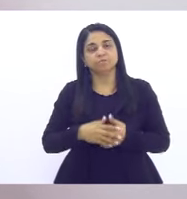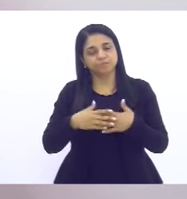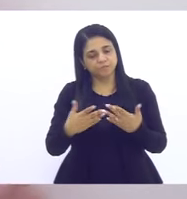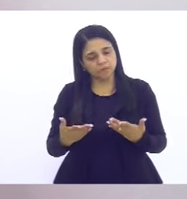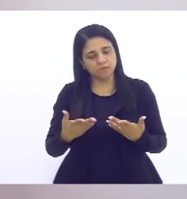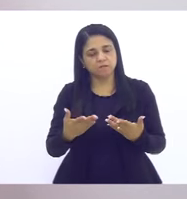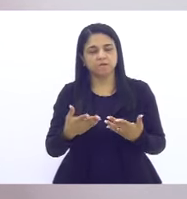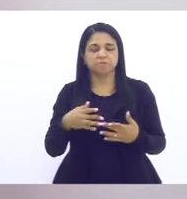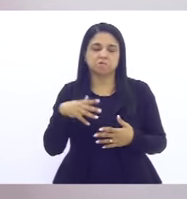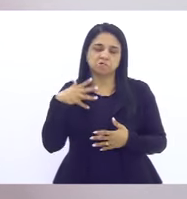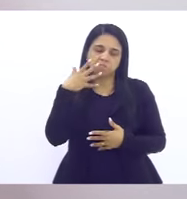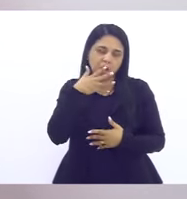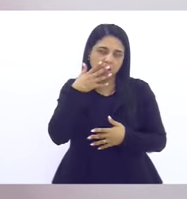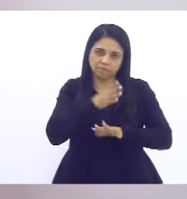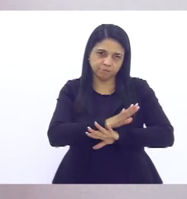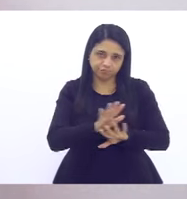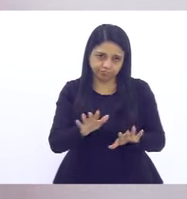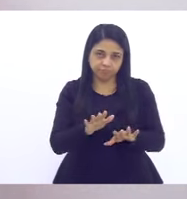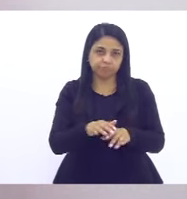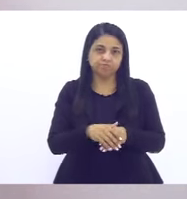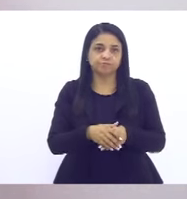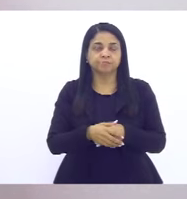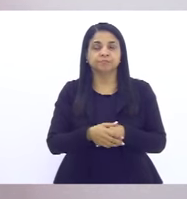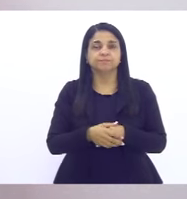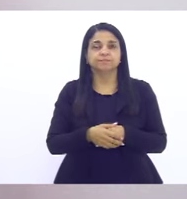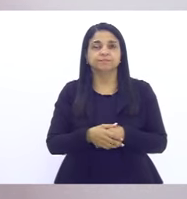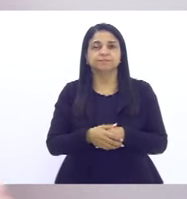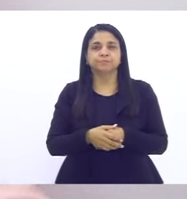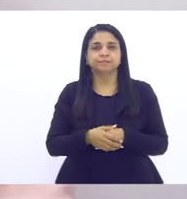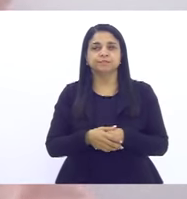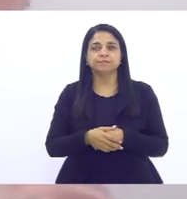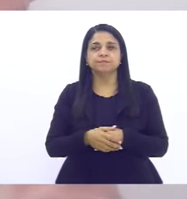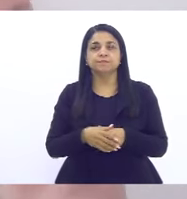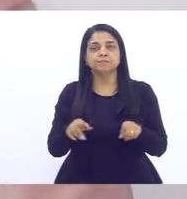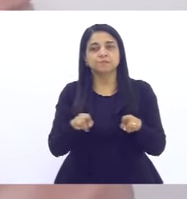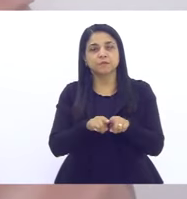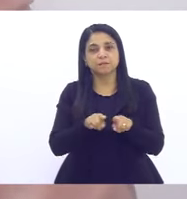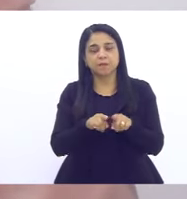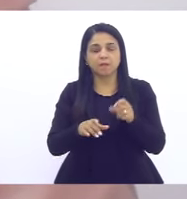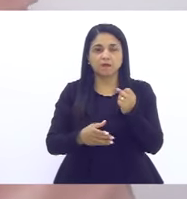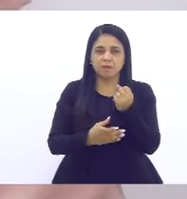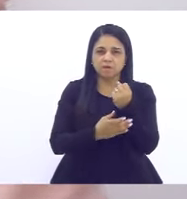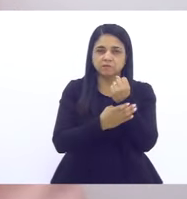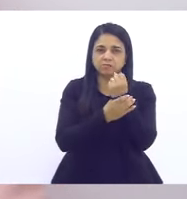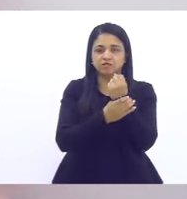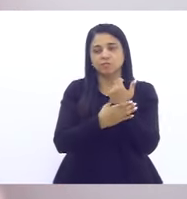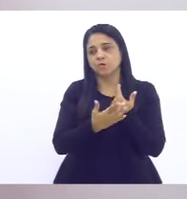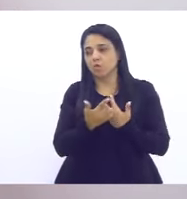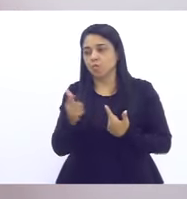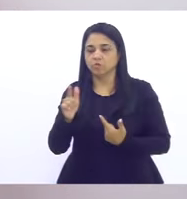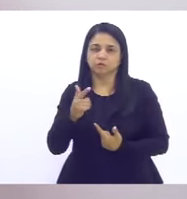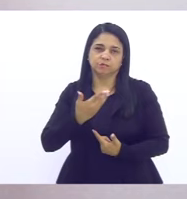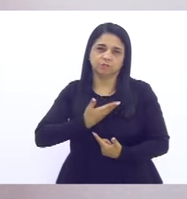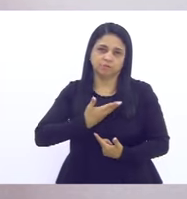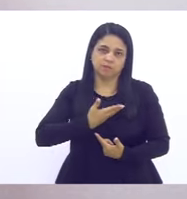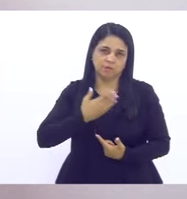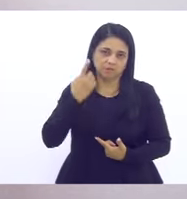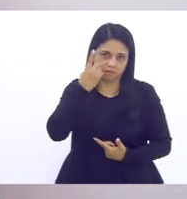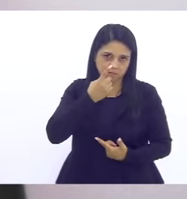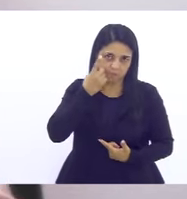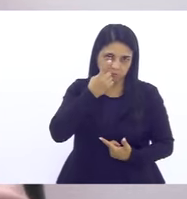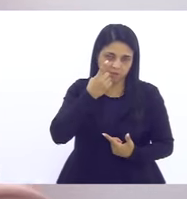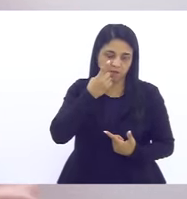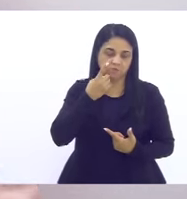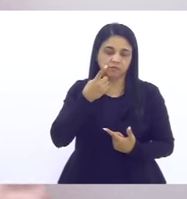essas as minhas palavras, né, para que a gente possa também, não é, garantir a fala dos nossos colegas que ainda restam